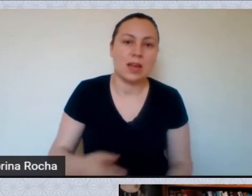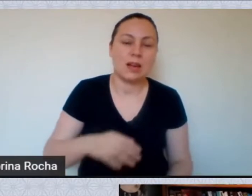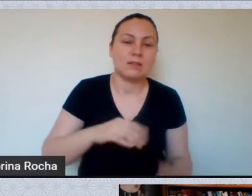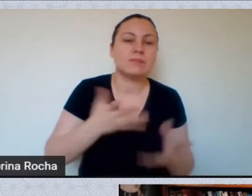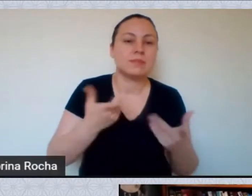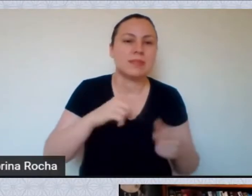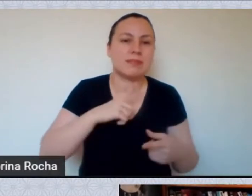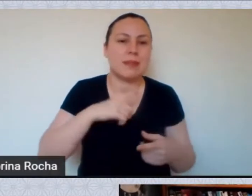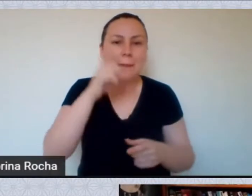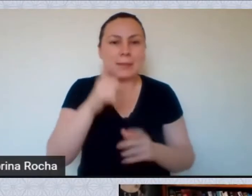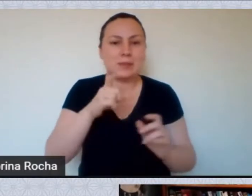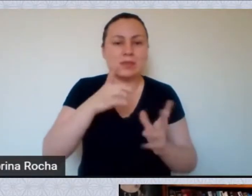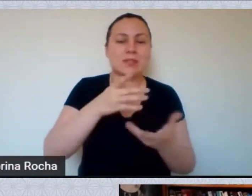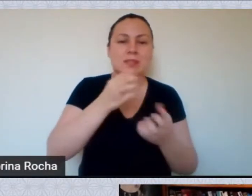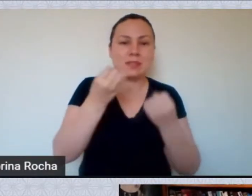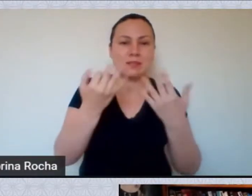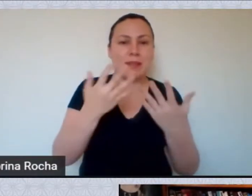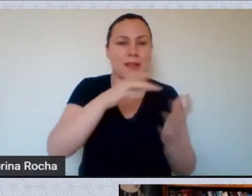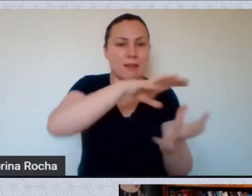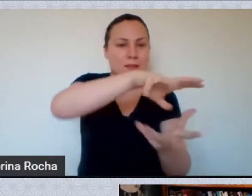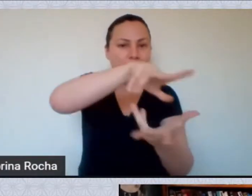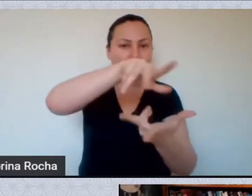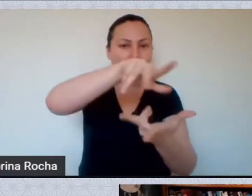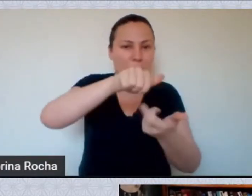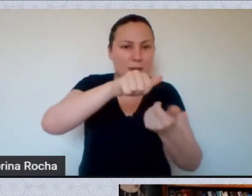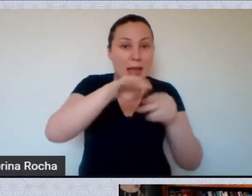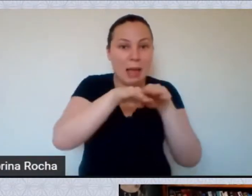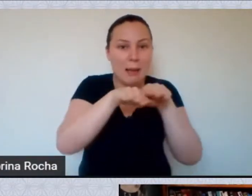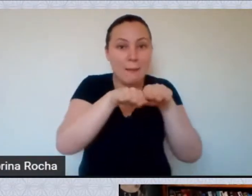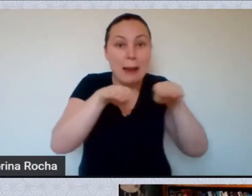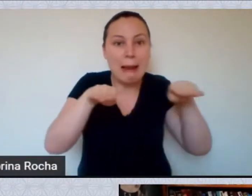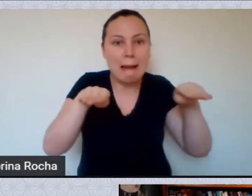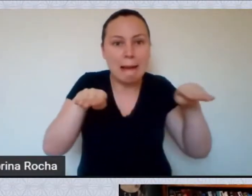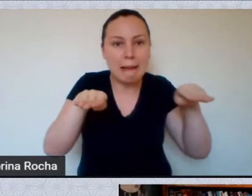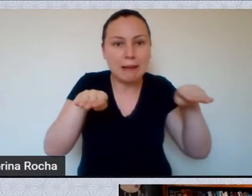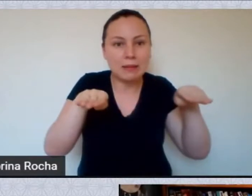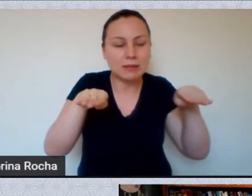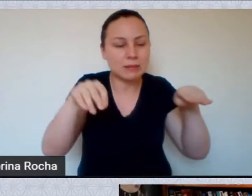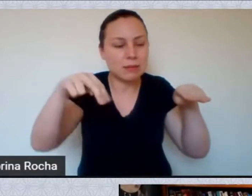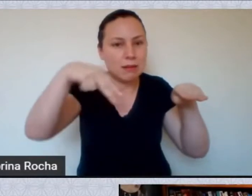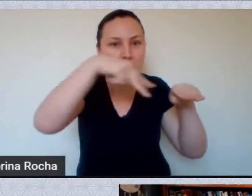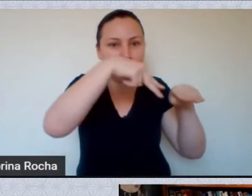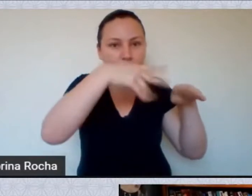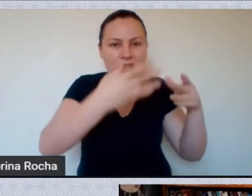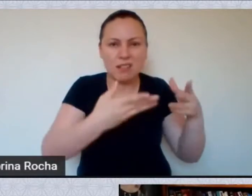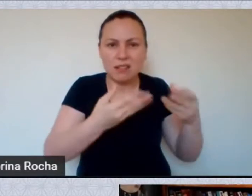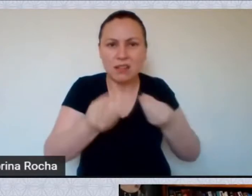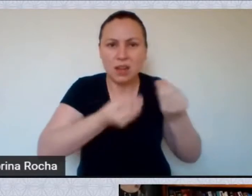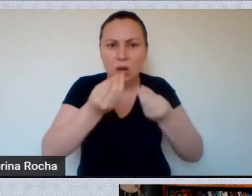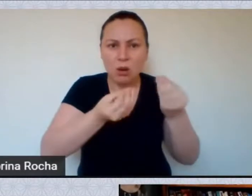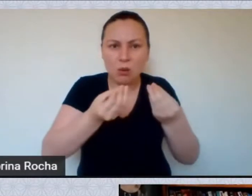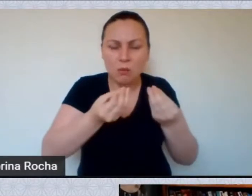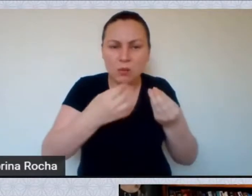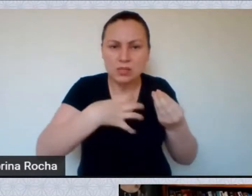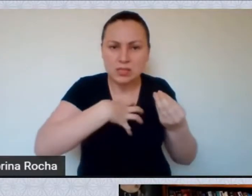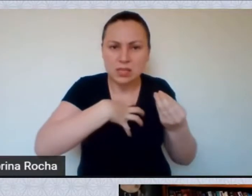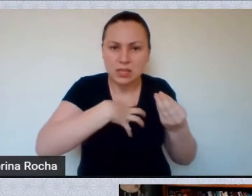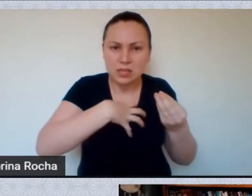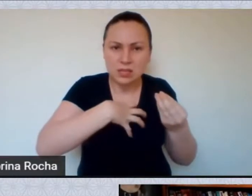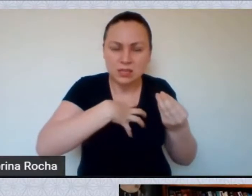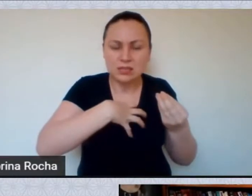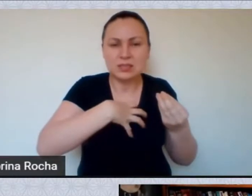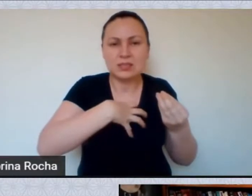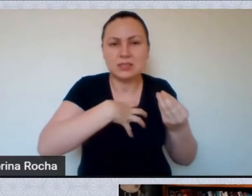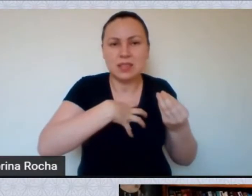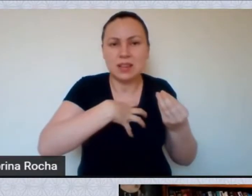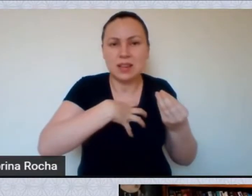plana, né? Quer dizer, a gente tem uma visão negacionista da ciência por um lado, mas como a comunidade científica recebe, quer dizer,